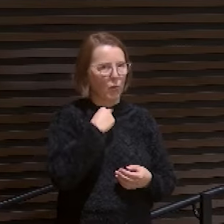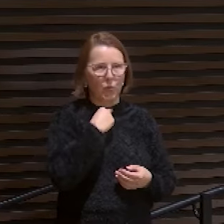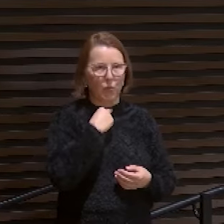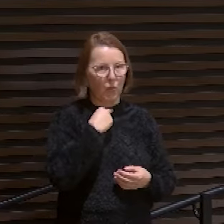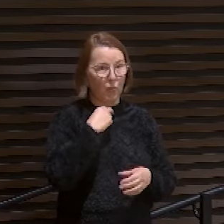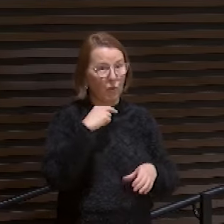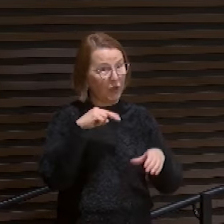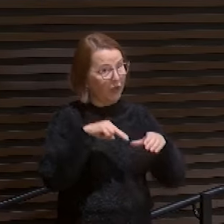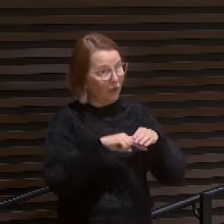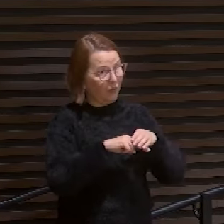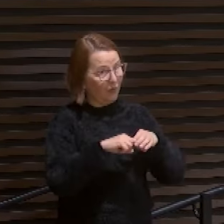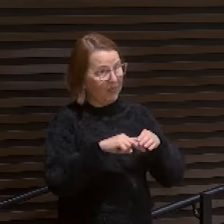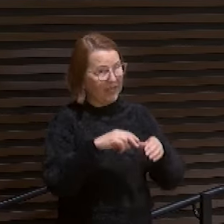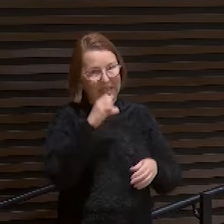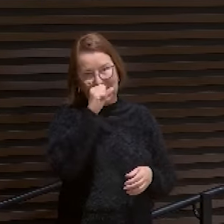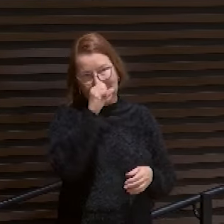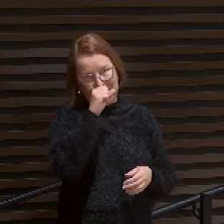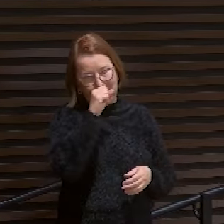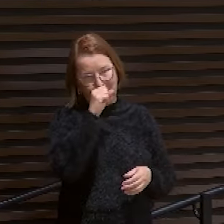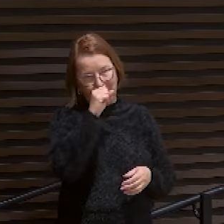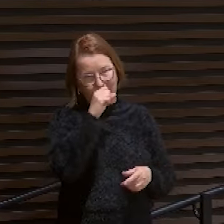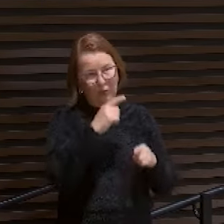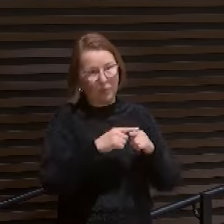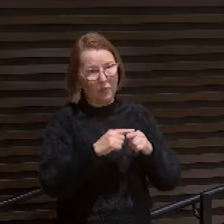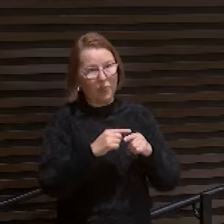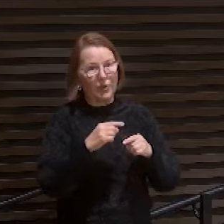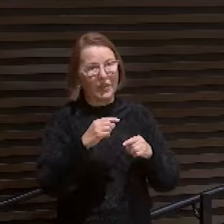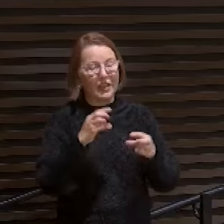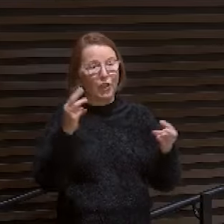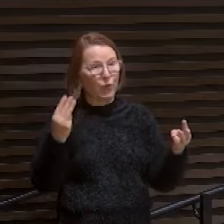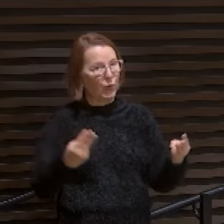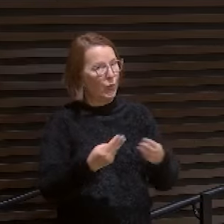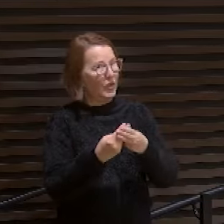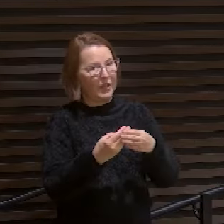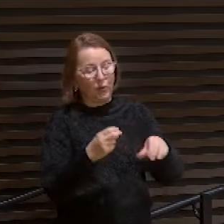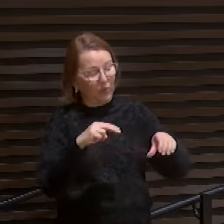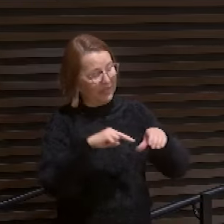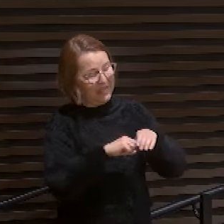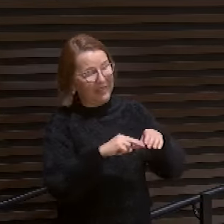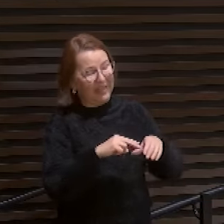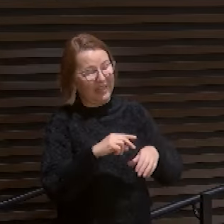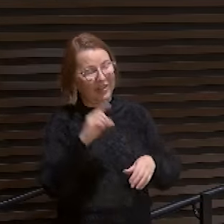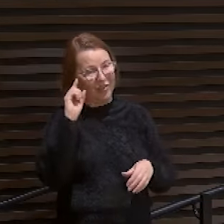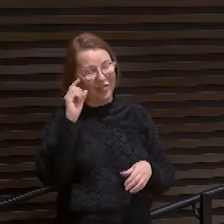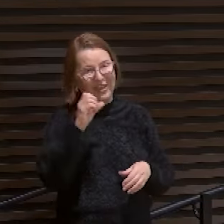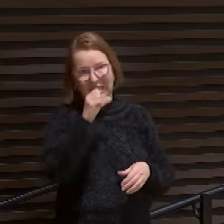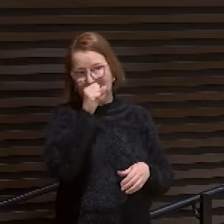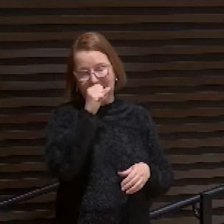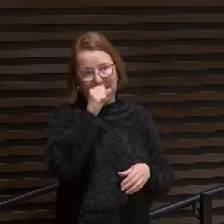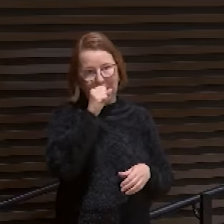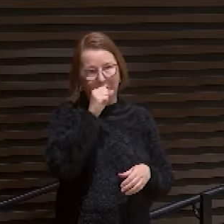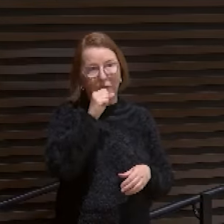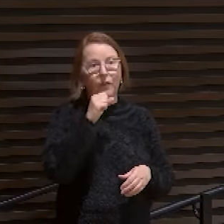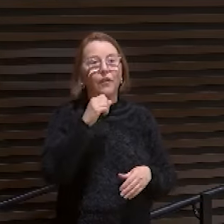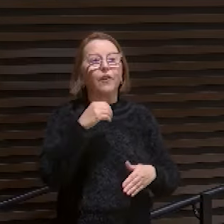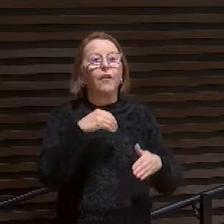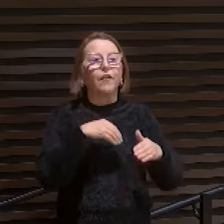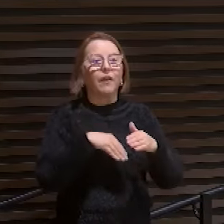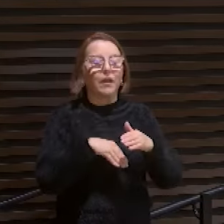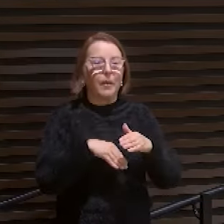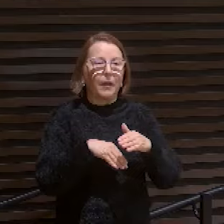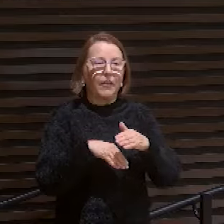enterra judeu no sábado. E não foi enterrado num cemitério qualquer, foi enterrado num cemitério